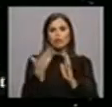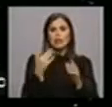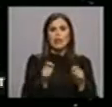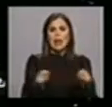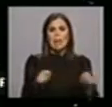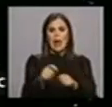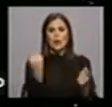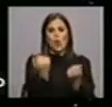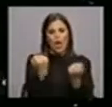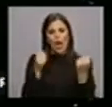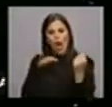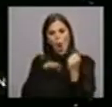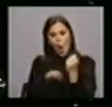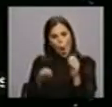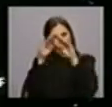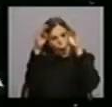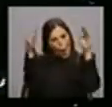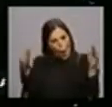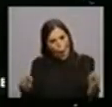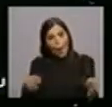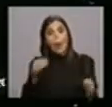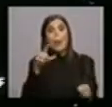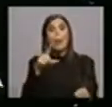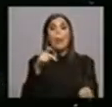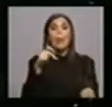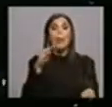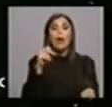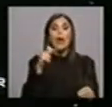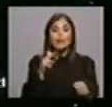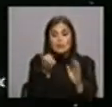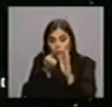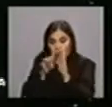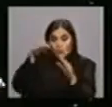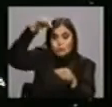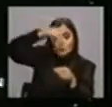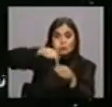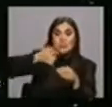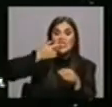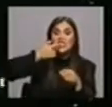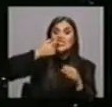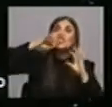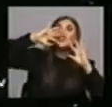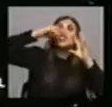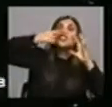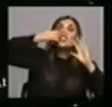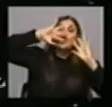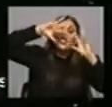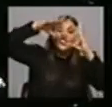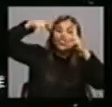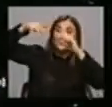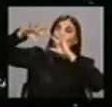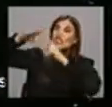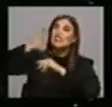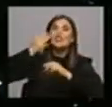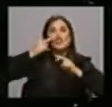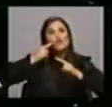eles fizeram? Eles atiraram laser para o interior deste meteorito para, no fundo, tentar descobrir